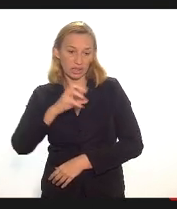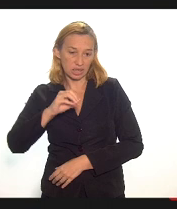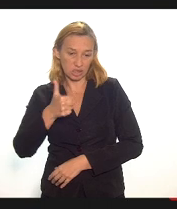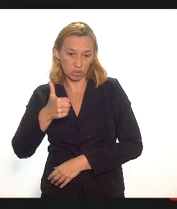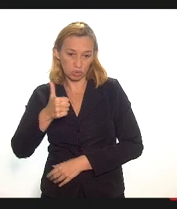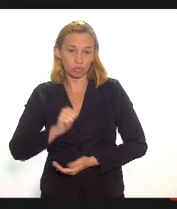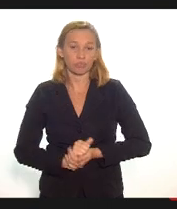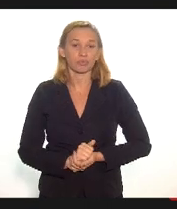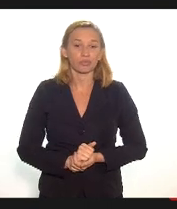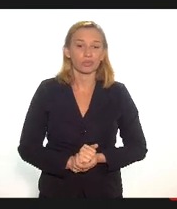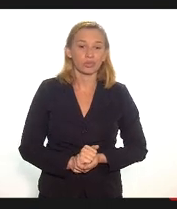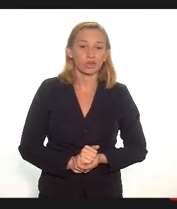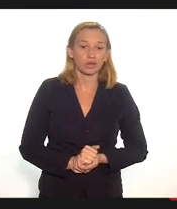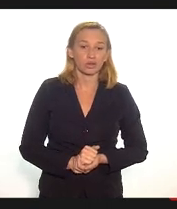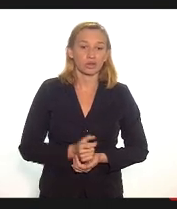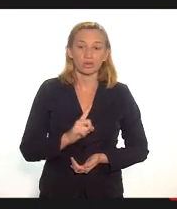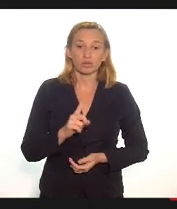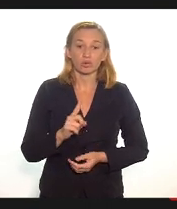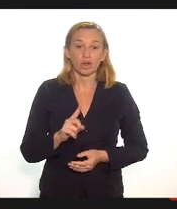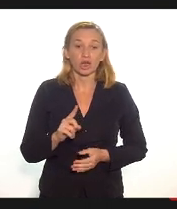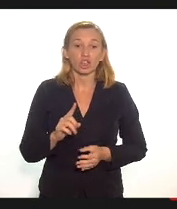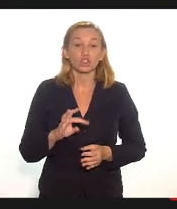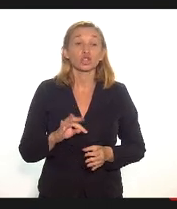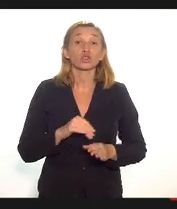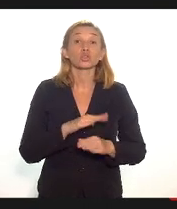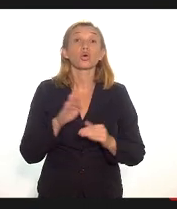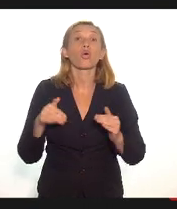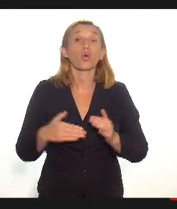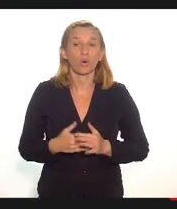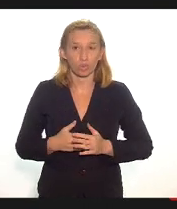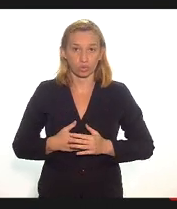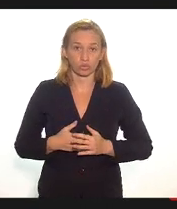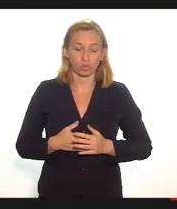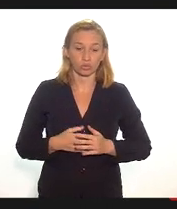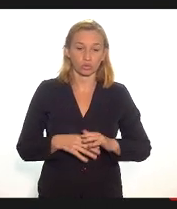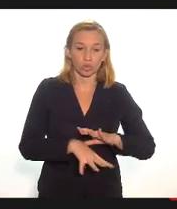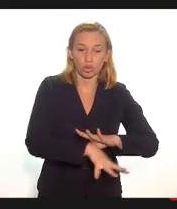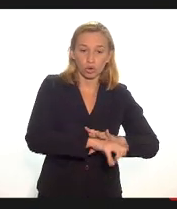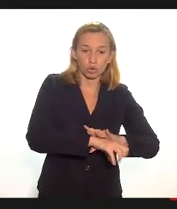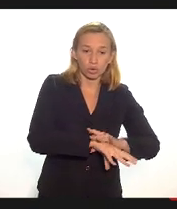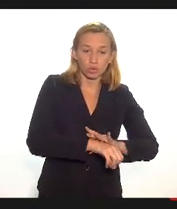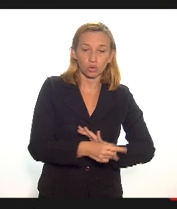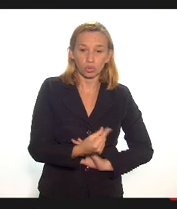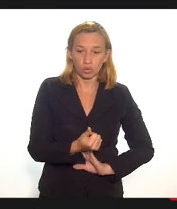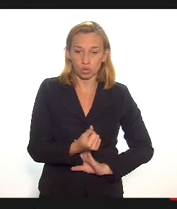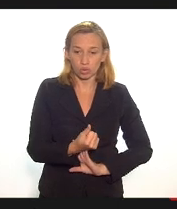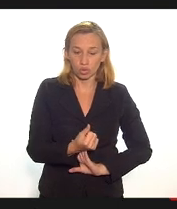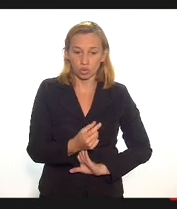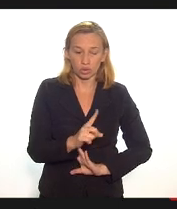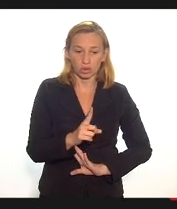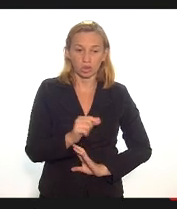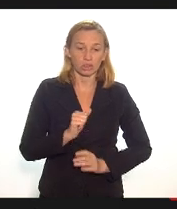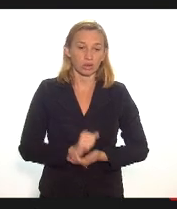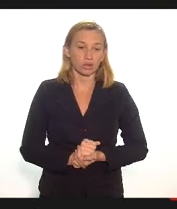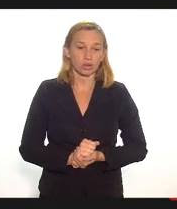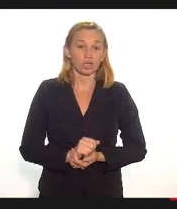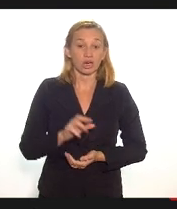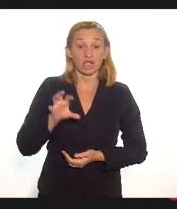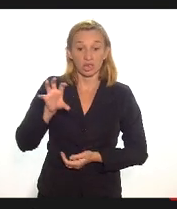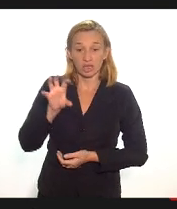CM-401. Então, não são todos os custos exploratórios. Por exemplo, uma sísmica